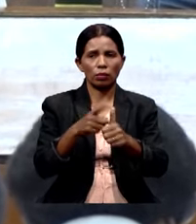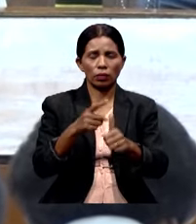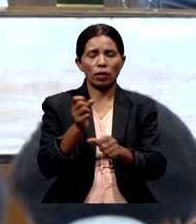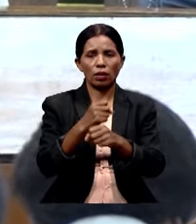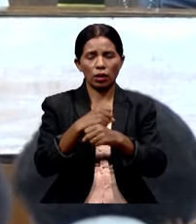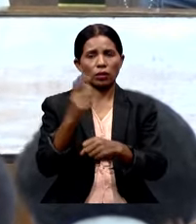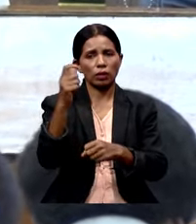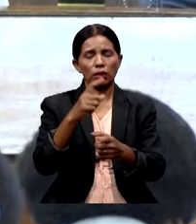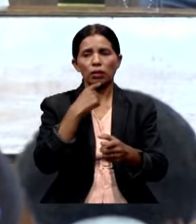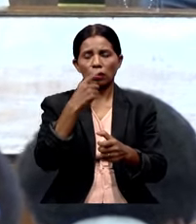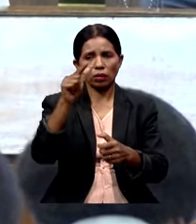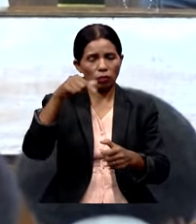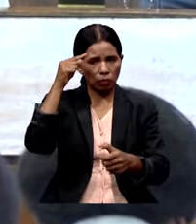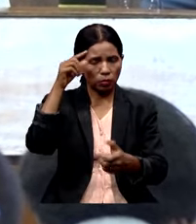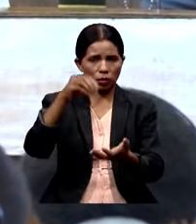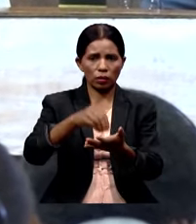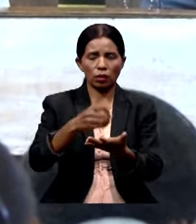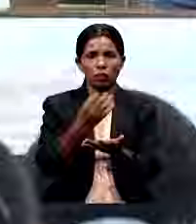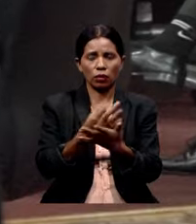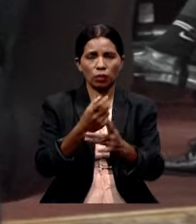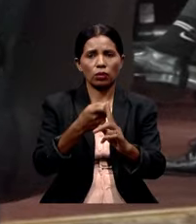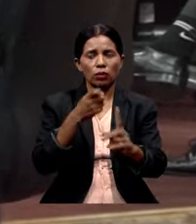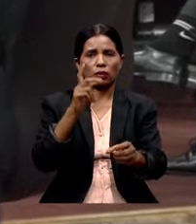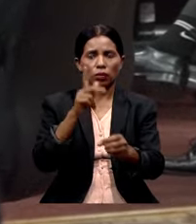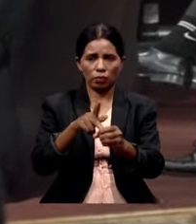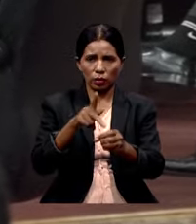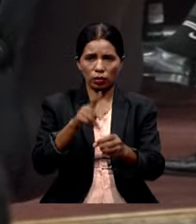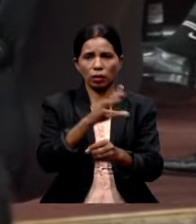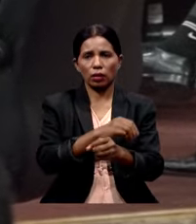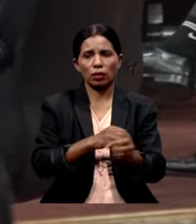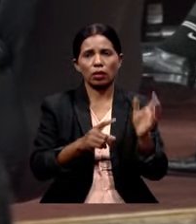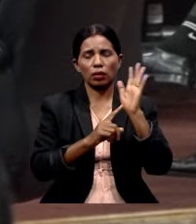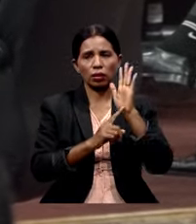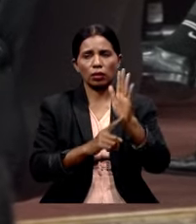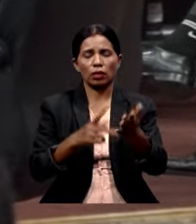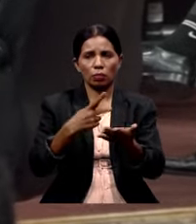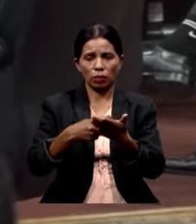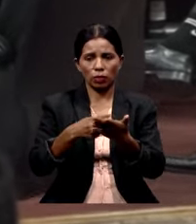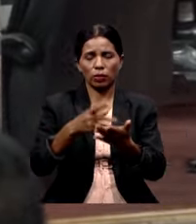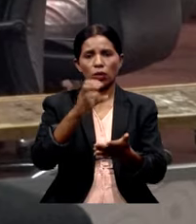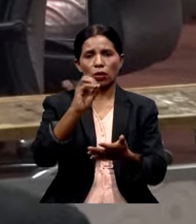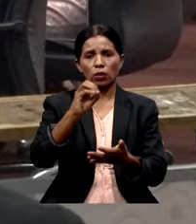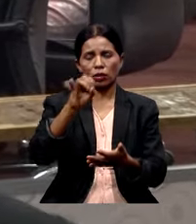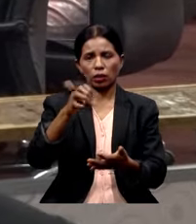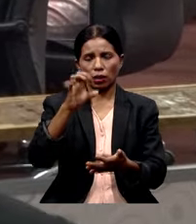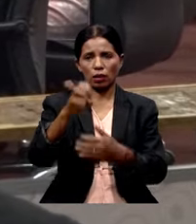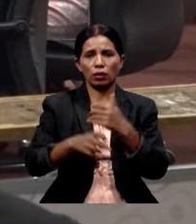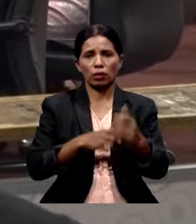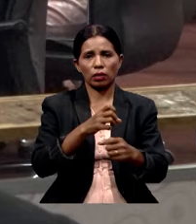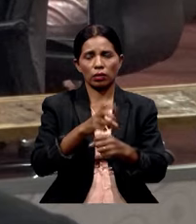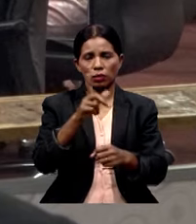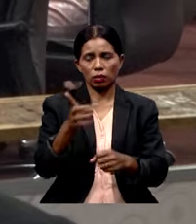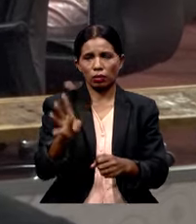ne hateten. Governo propõe ossan husi fundo petrolífero, transferência e proposta orçamento geral estado tinha rio rua